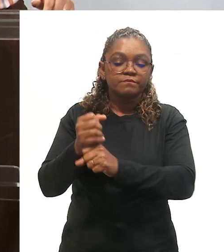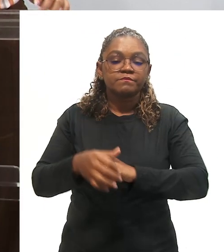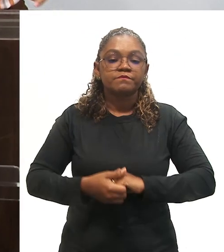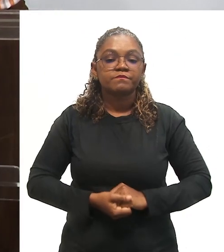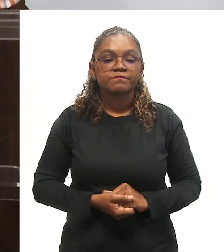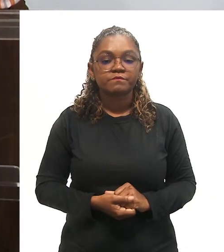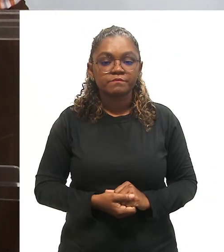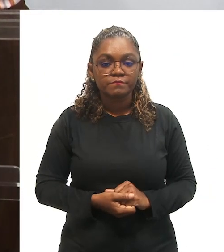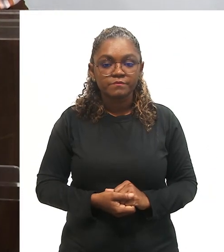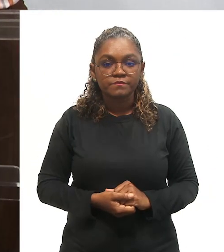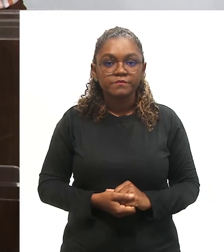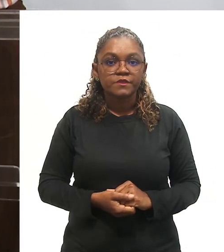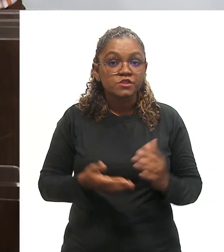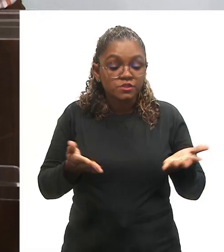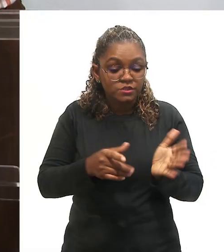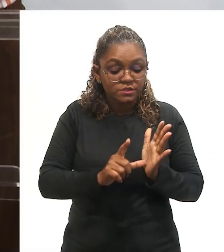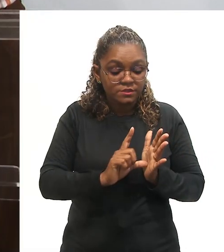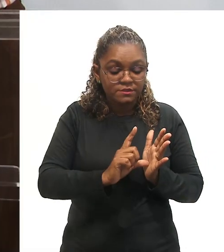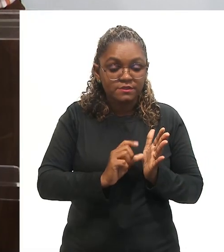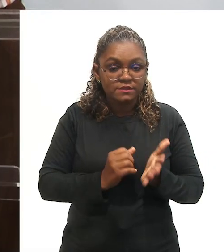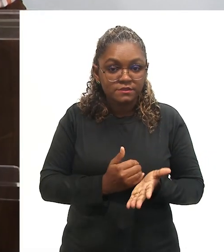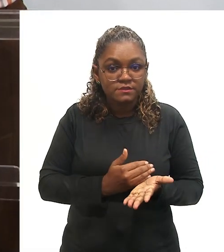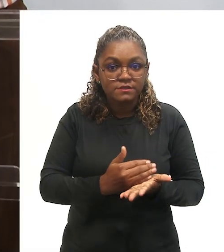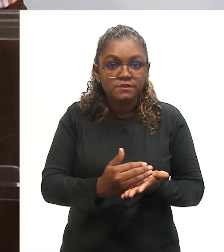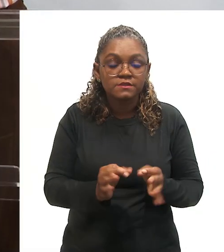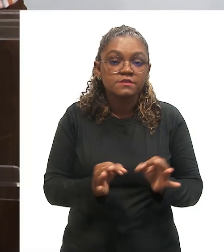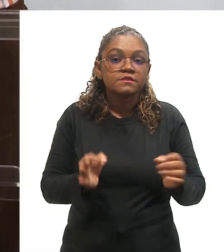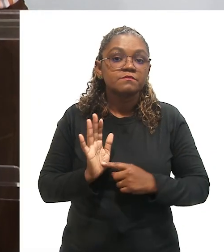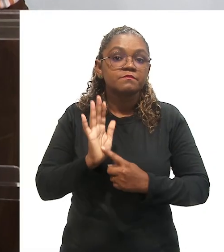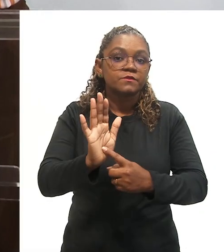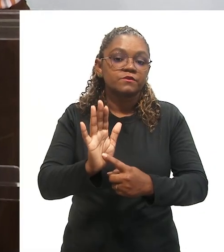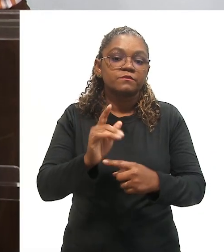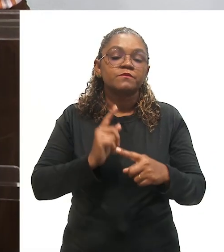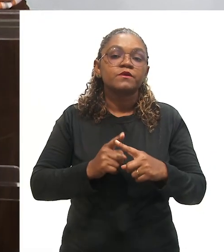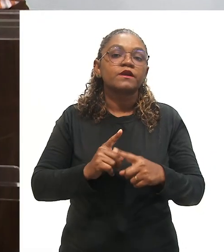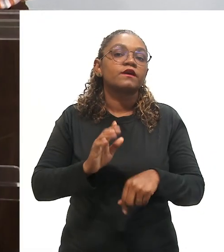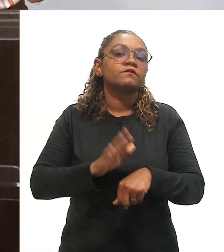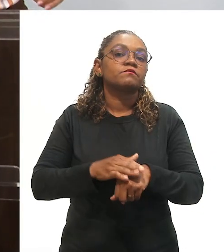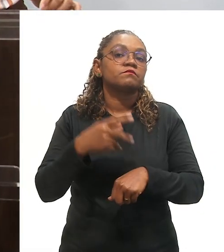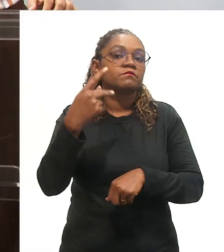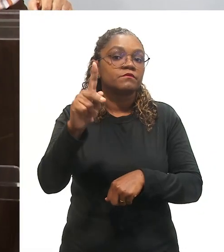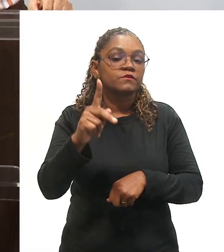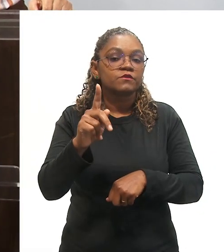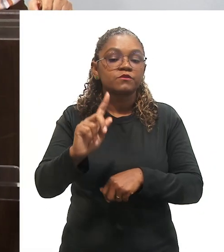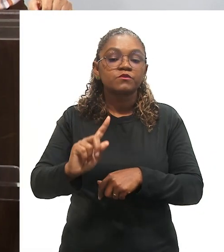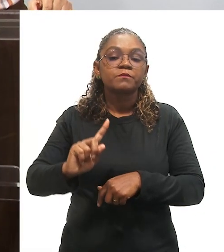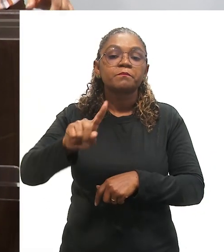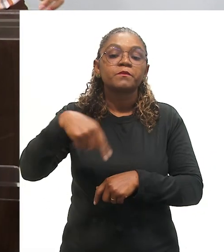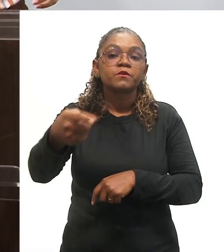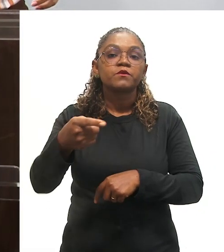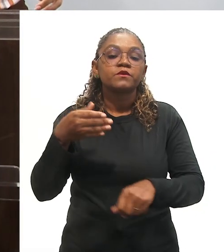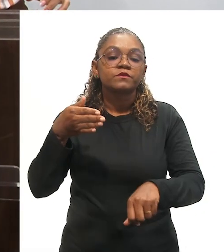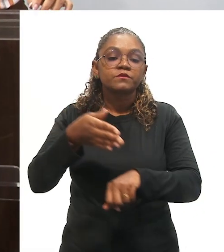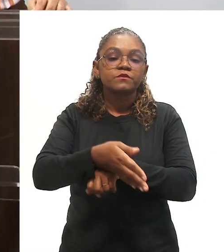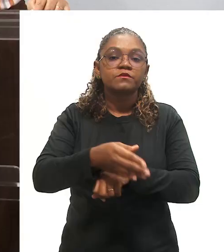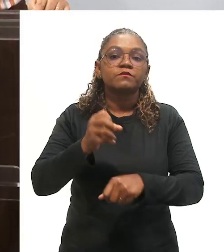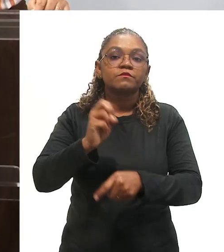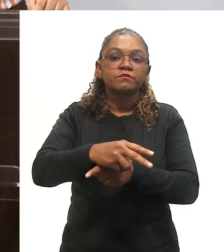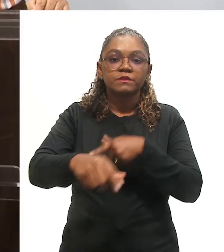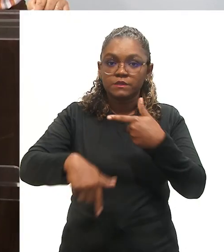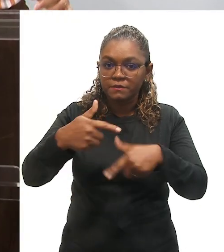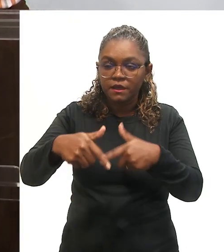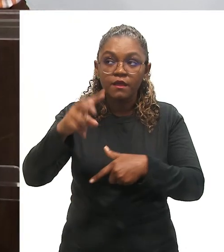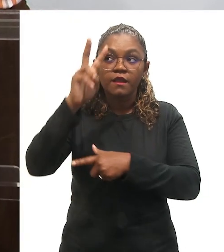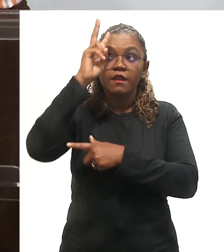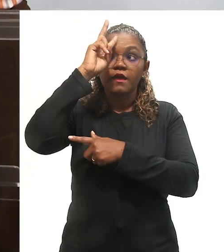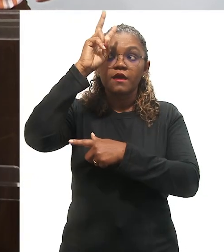trouxemos aqui um pontapé inicial para que você, na ativa, na execução das suas funções, você perceba e lembre da sua